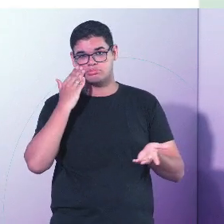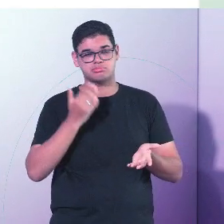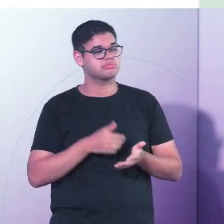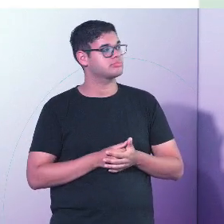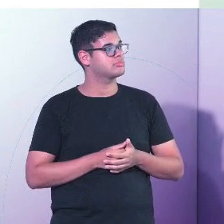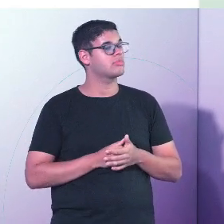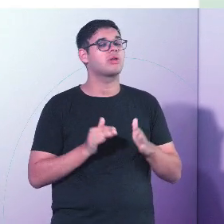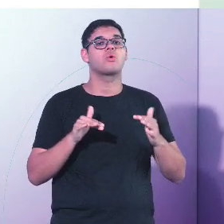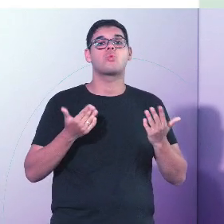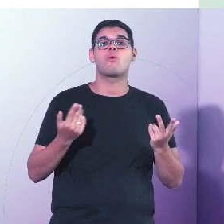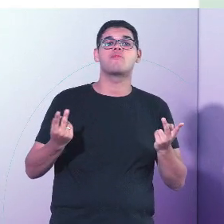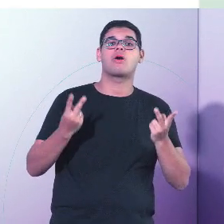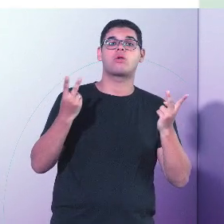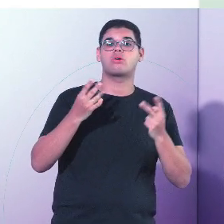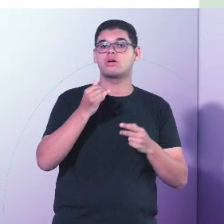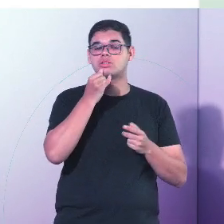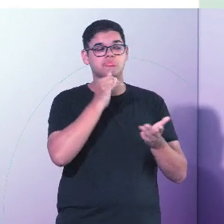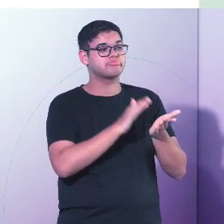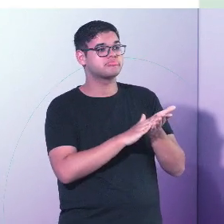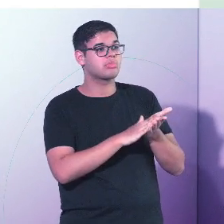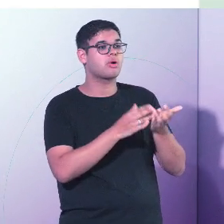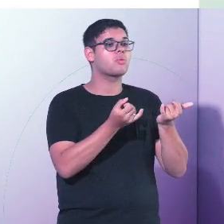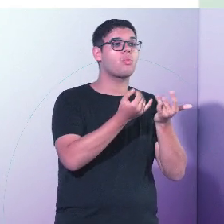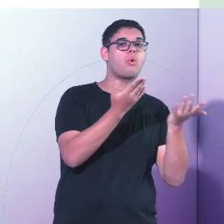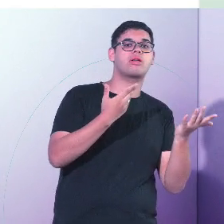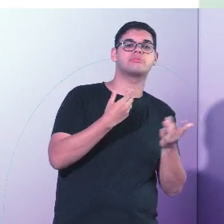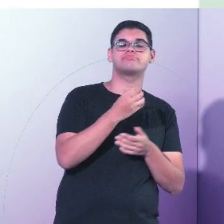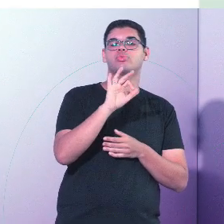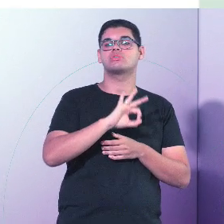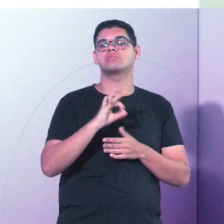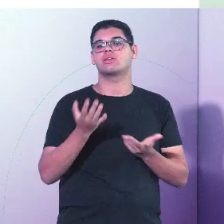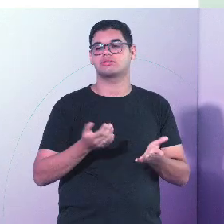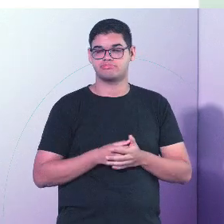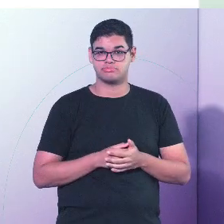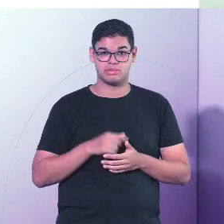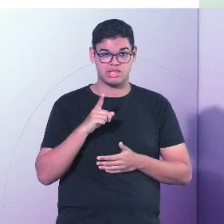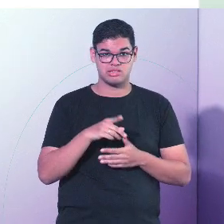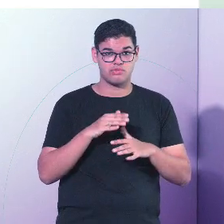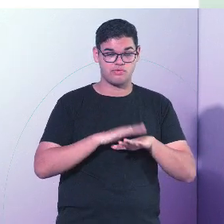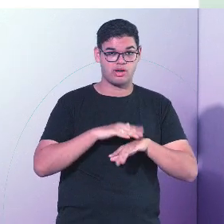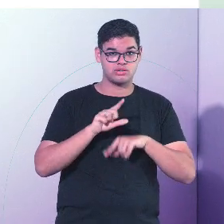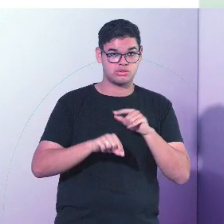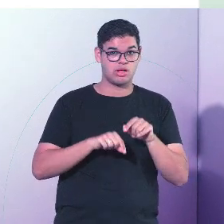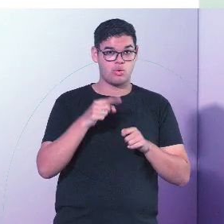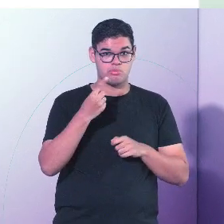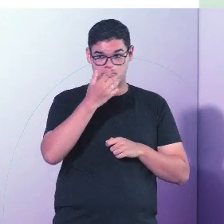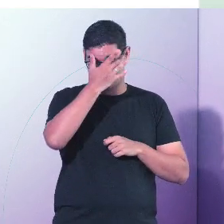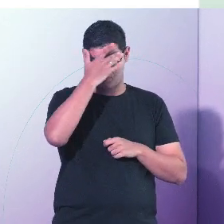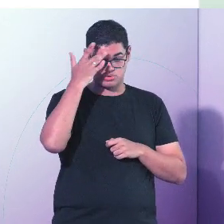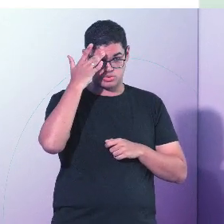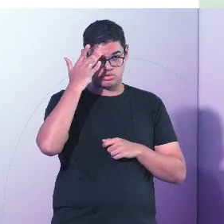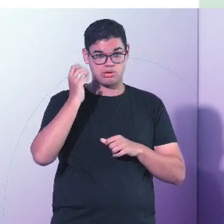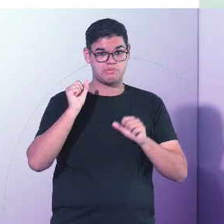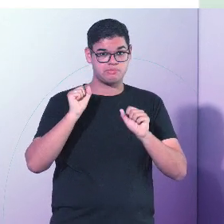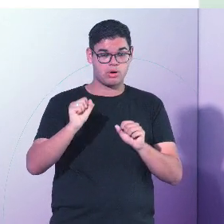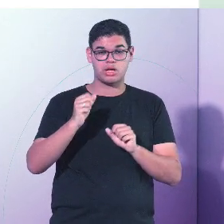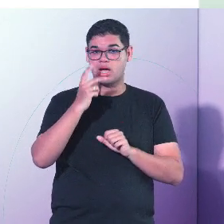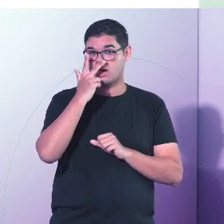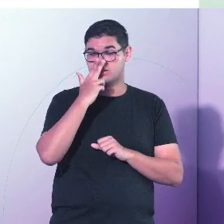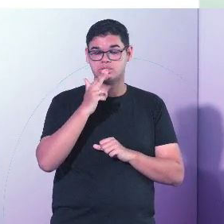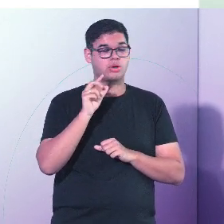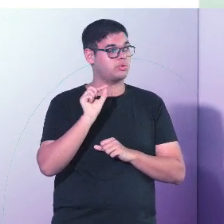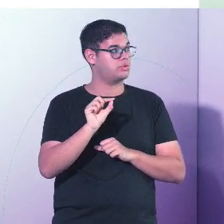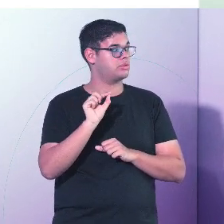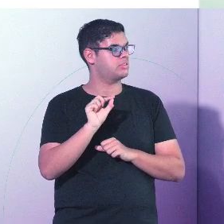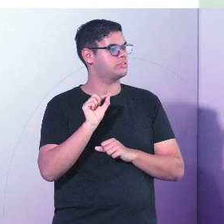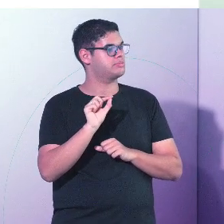para dimensionar a eficácia e a segurança. Então, isso permite que uma pessoa, de repente, possa achar que um determinado